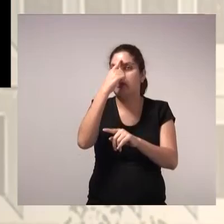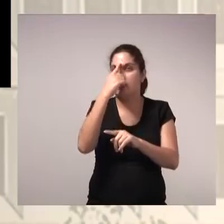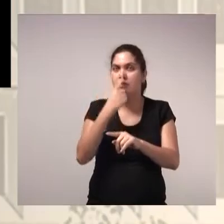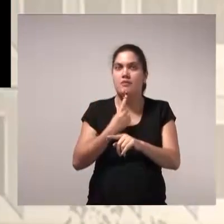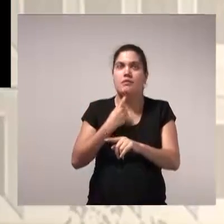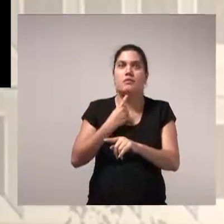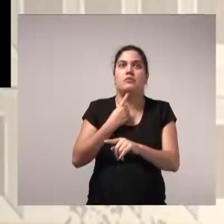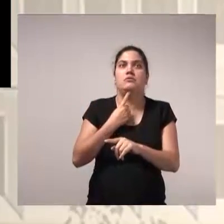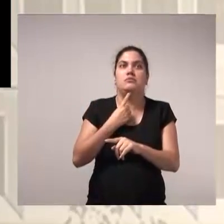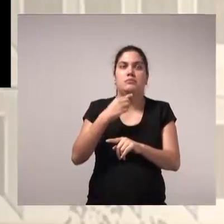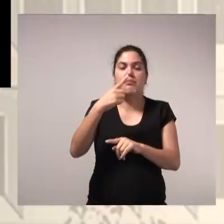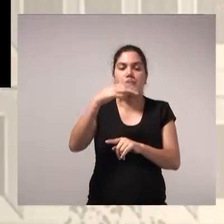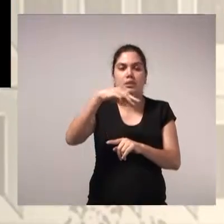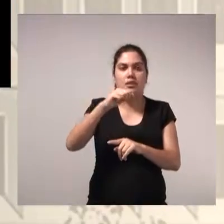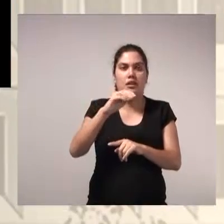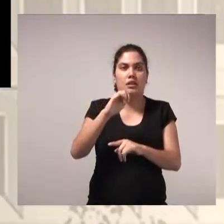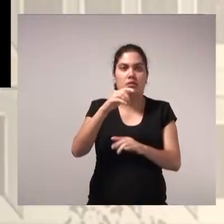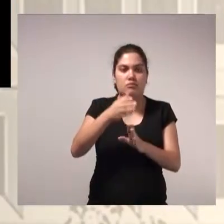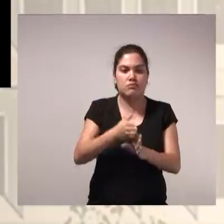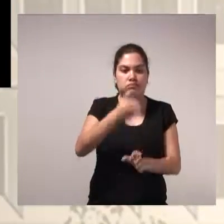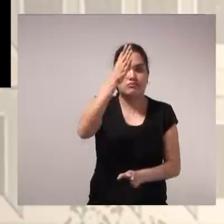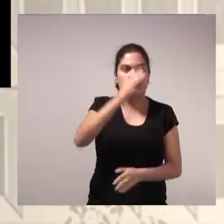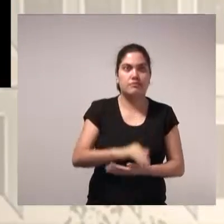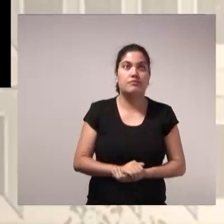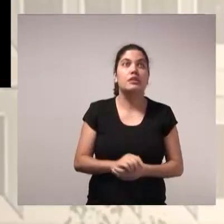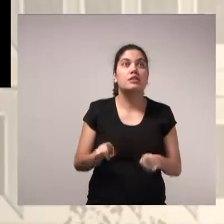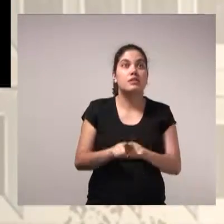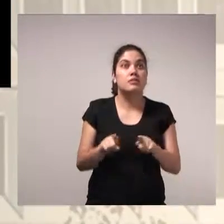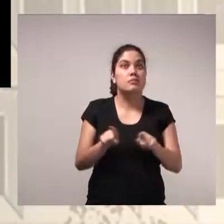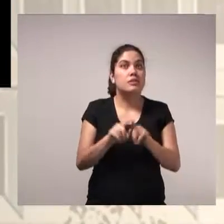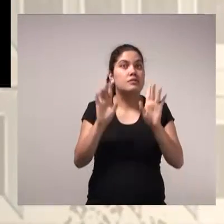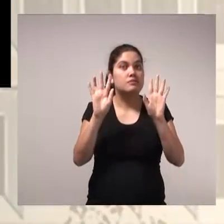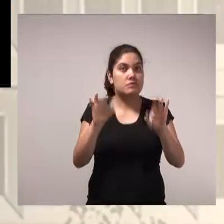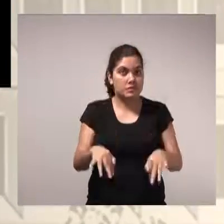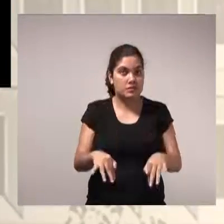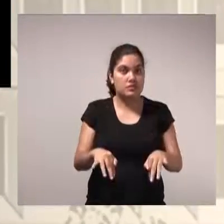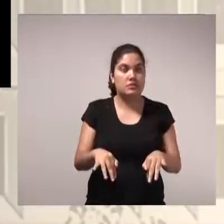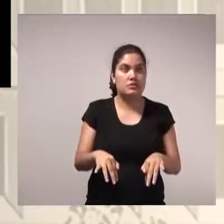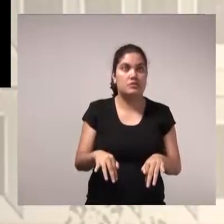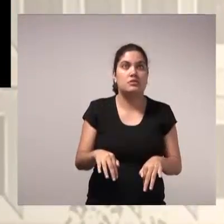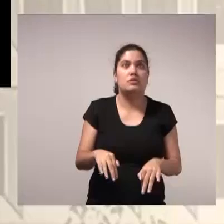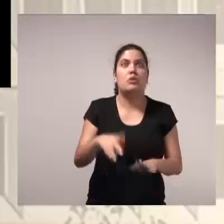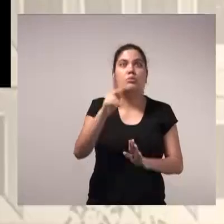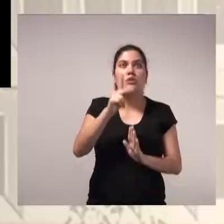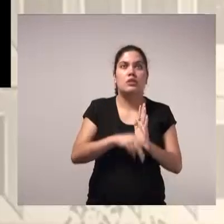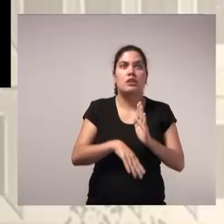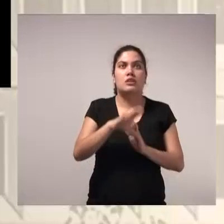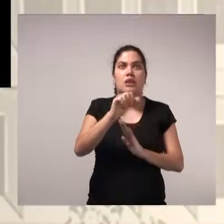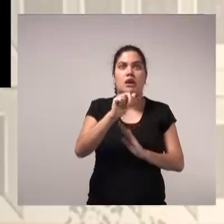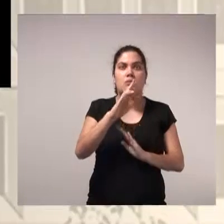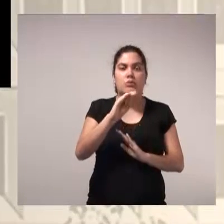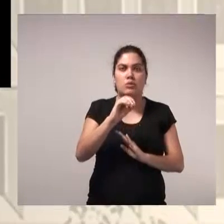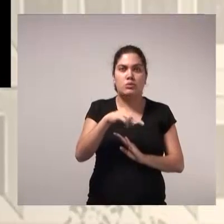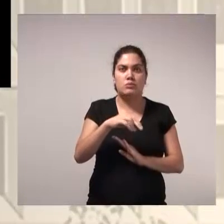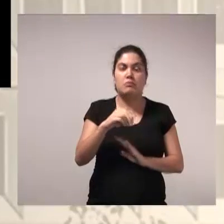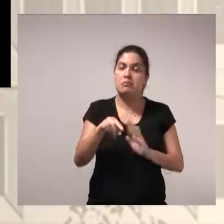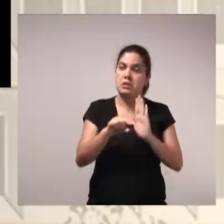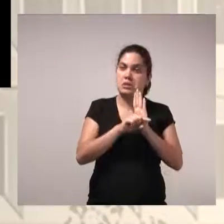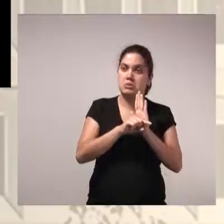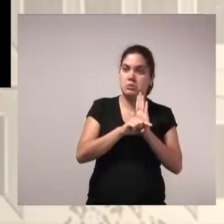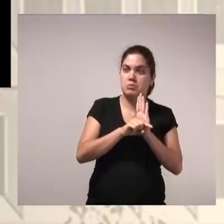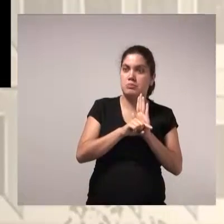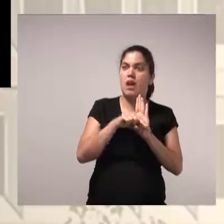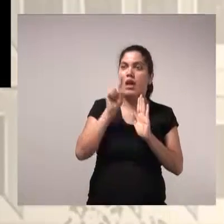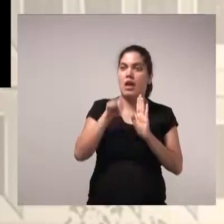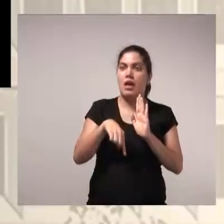metálico. E temos, por fim, o projeto Carbono Menos, que foi um projeto